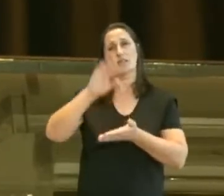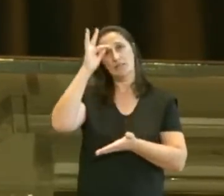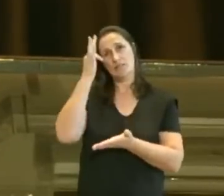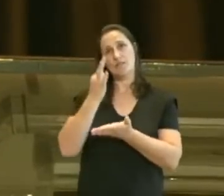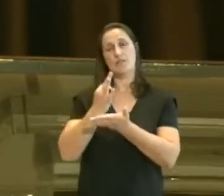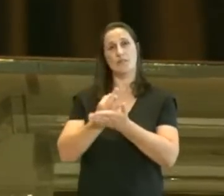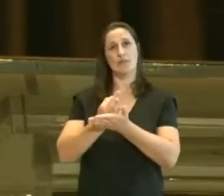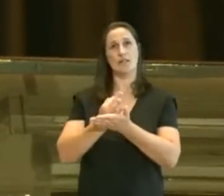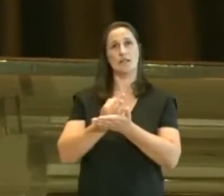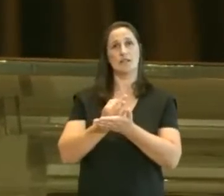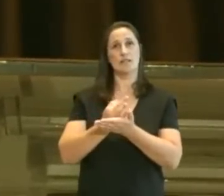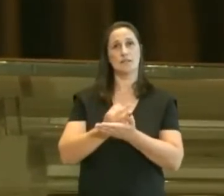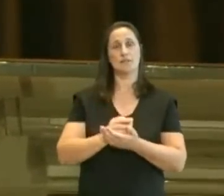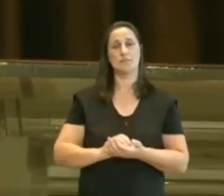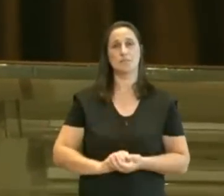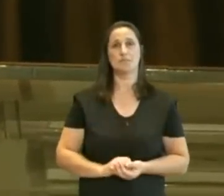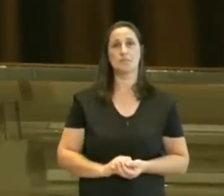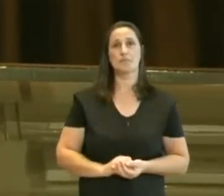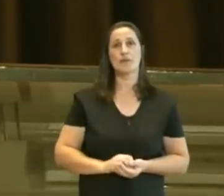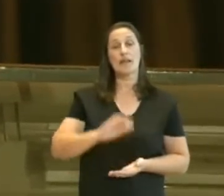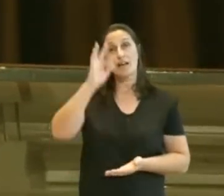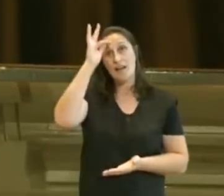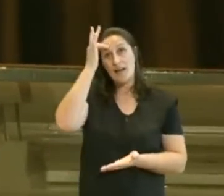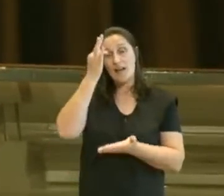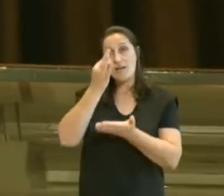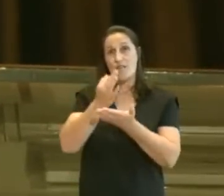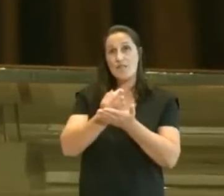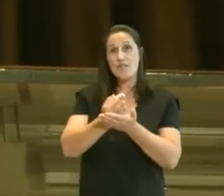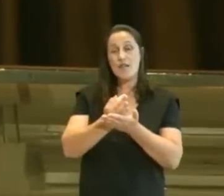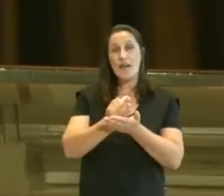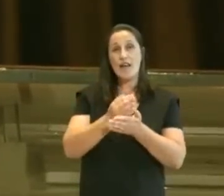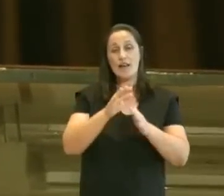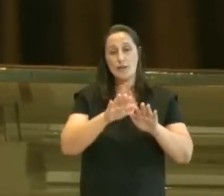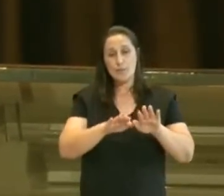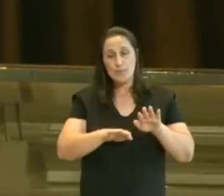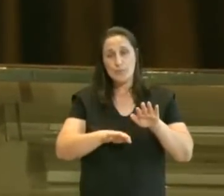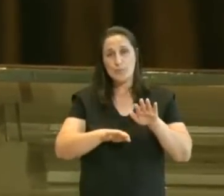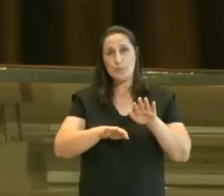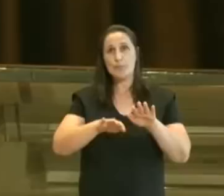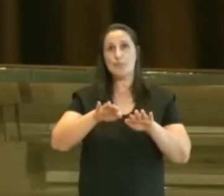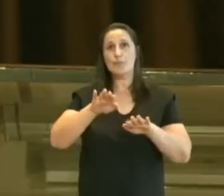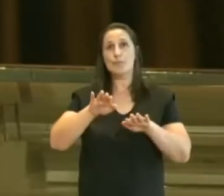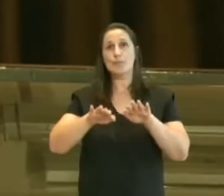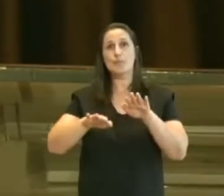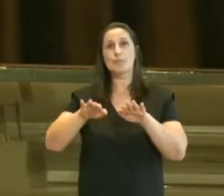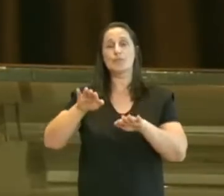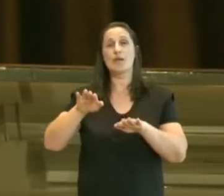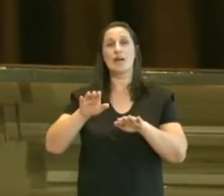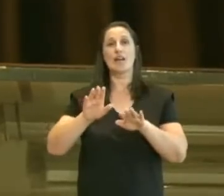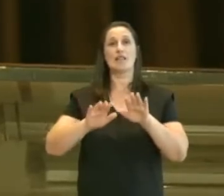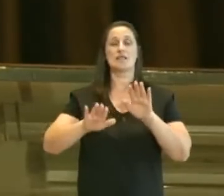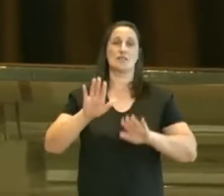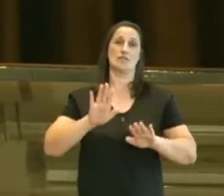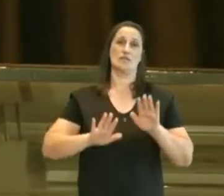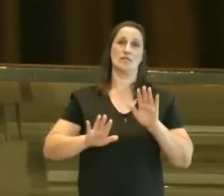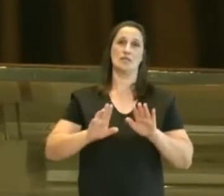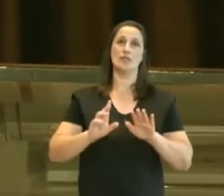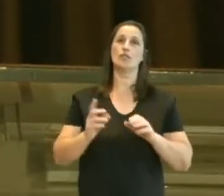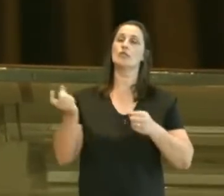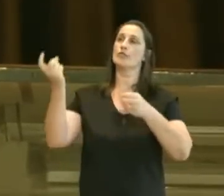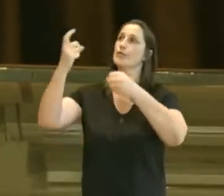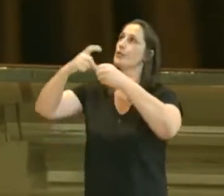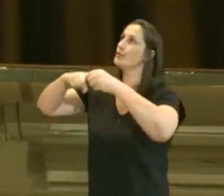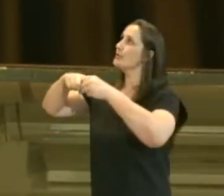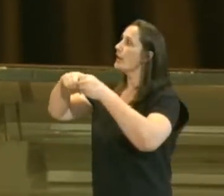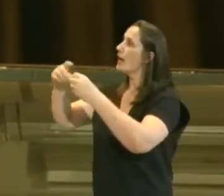de fé, a fé oscila, e eu tenho que voltar à presença do Senhor,